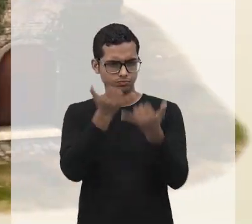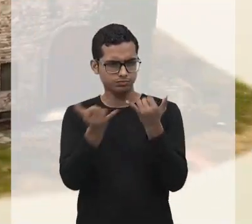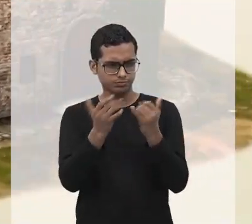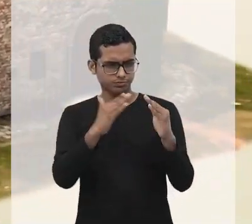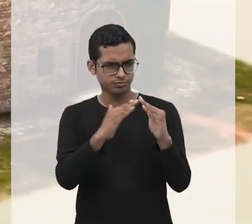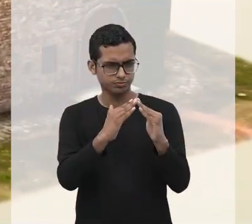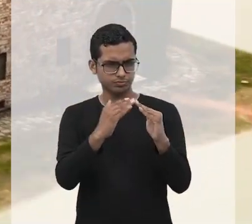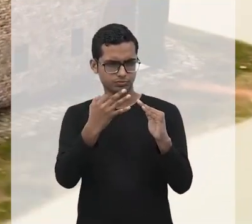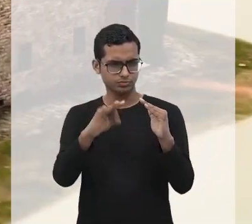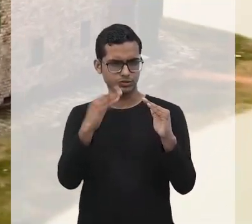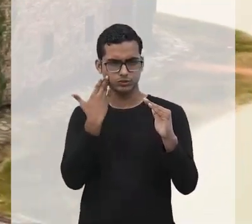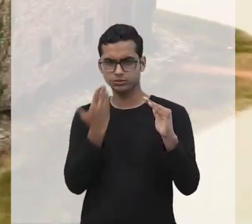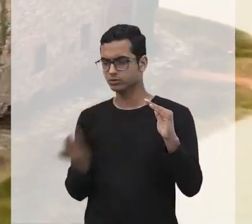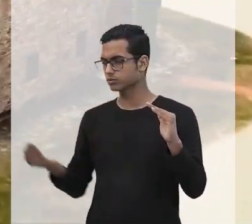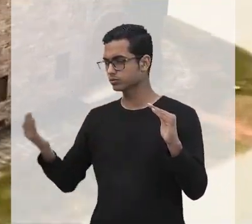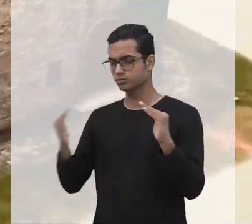Vendo?